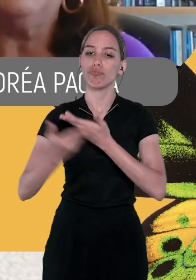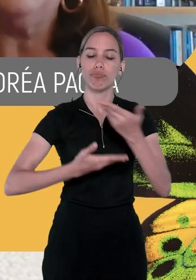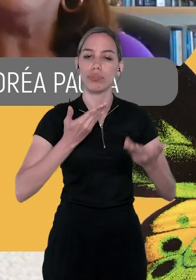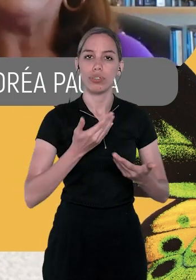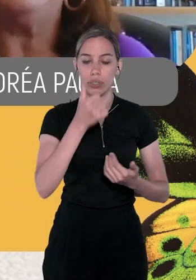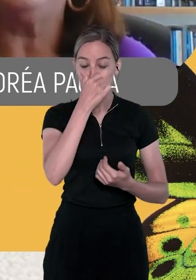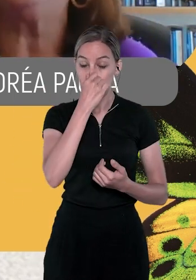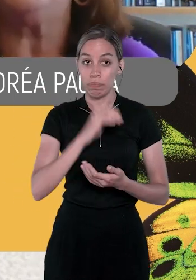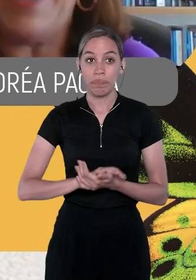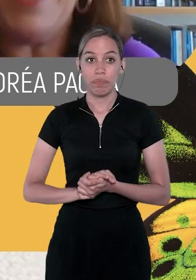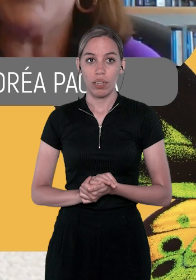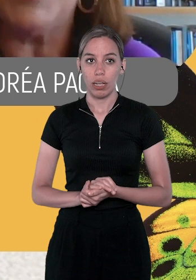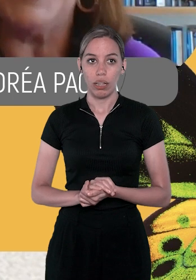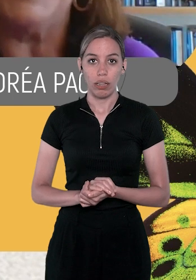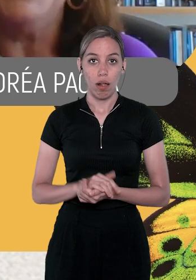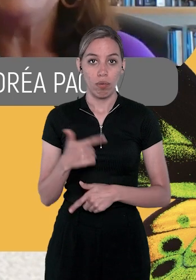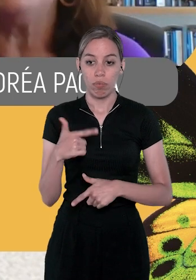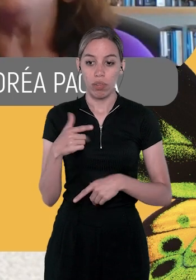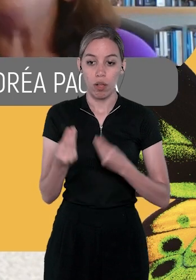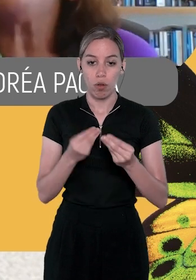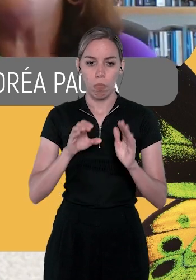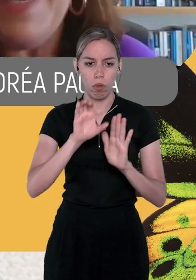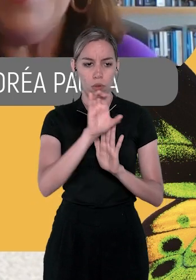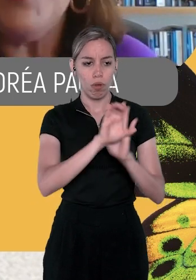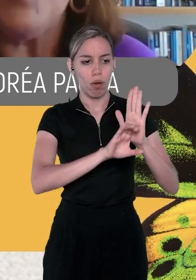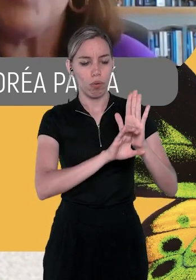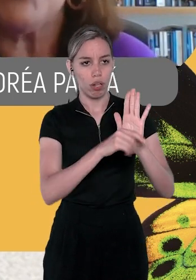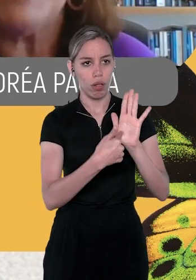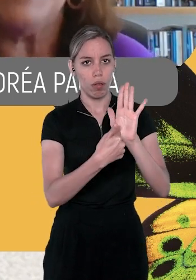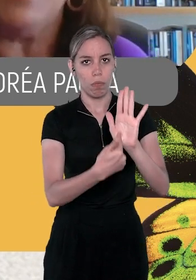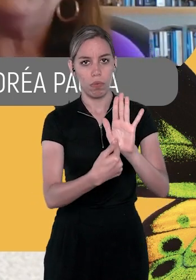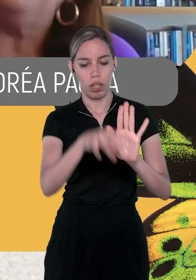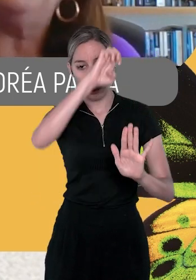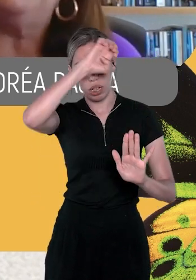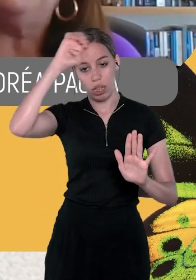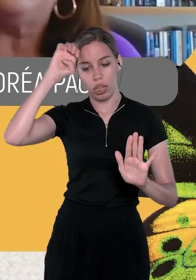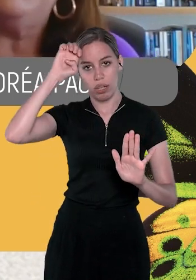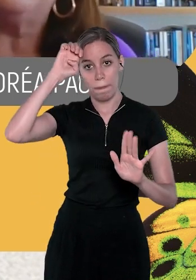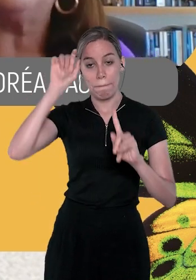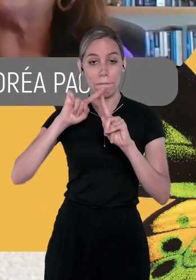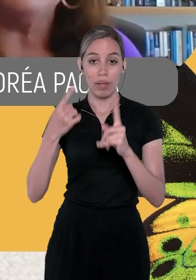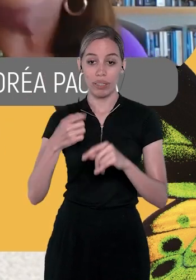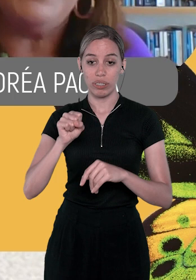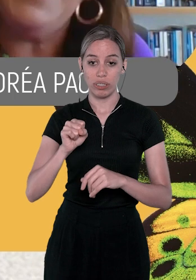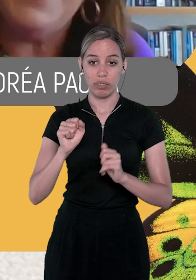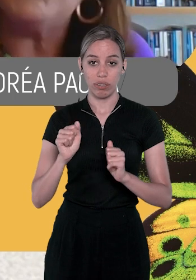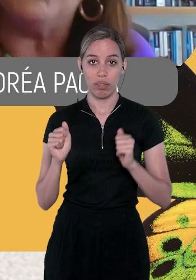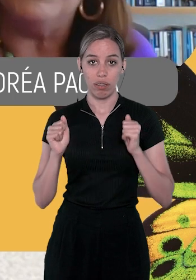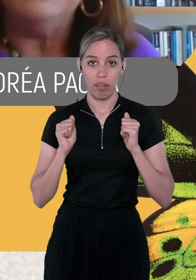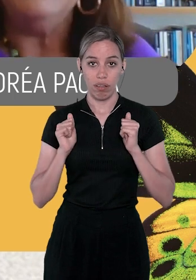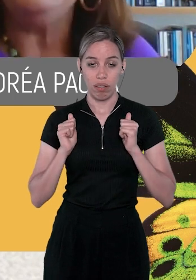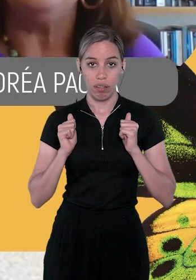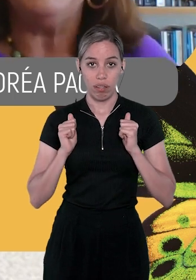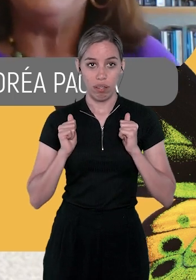currículo uma cadeira de ética se o comportamento social e o comportamento da escola não é